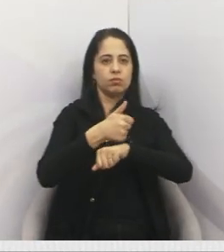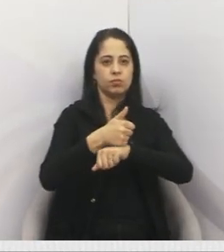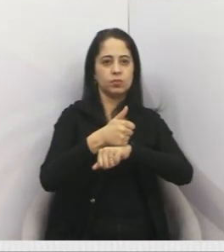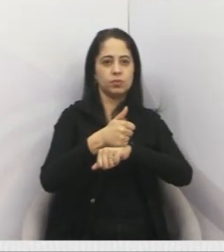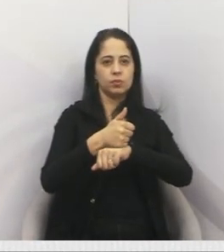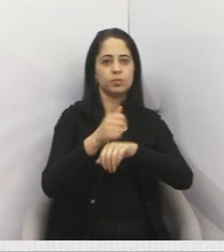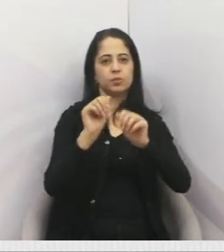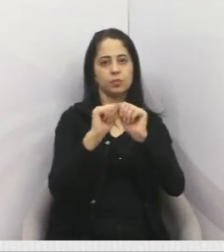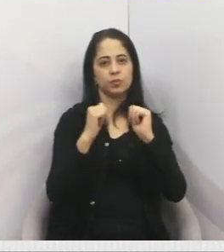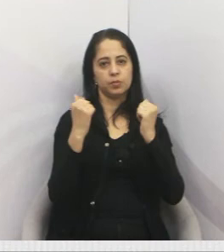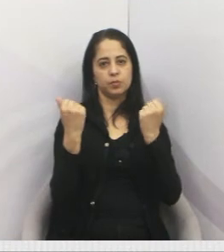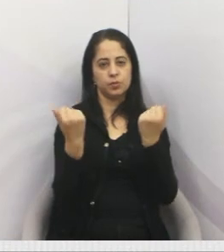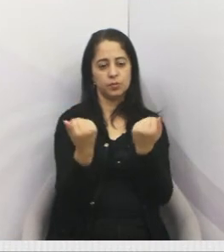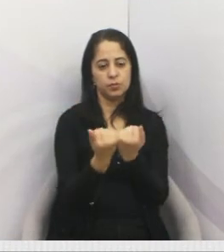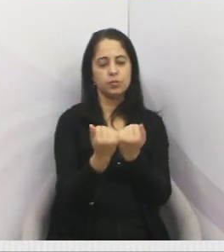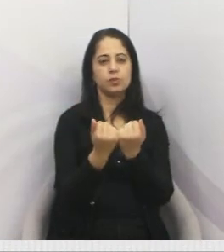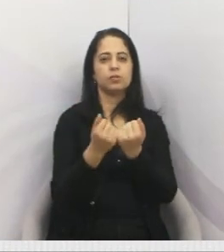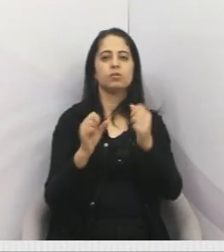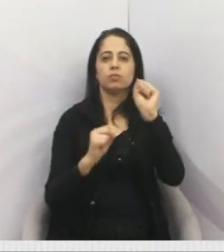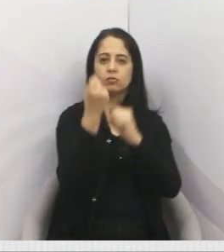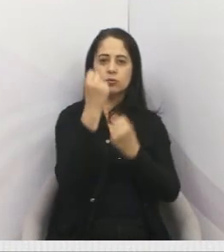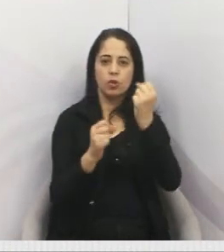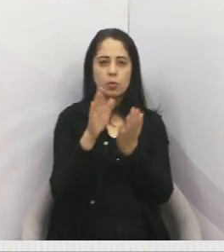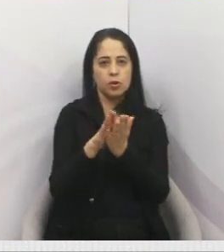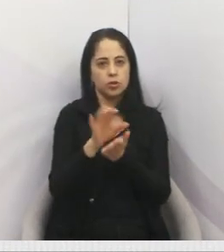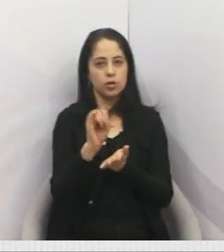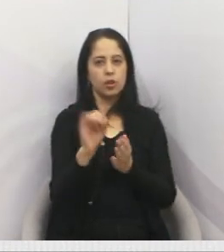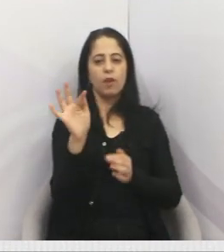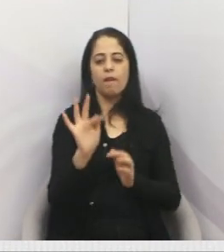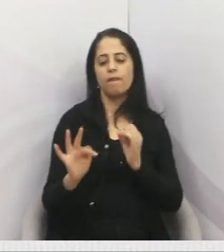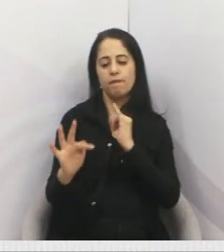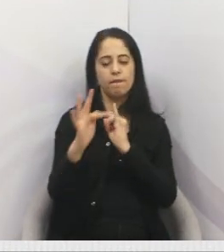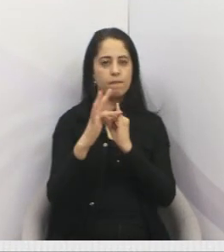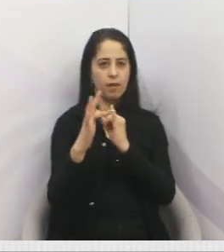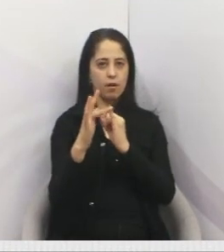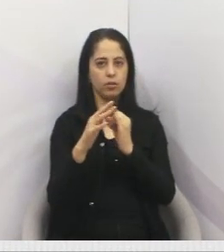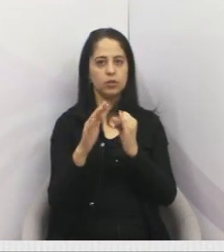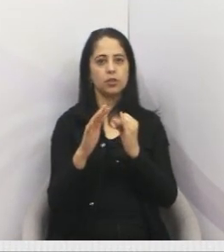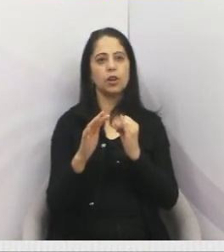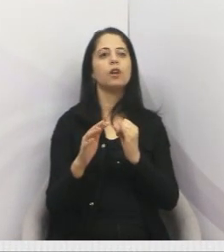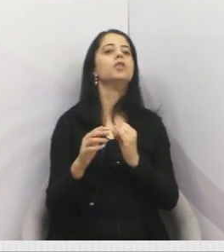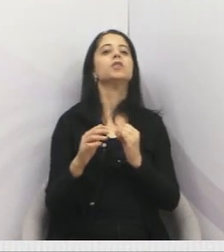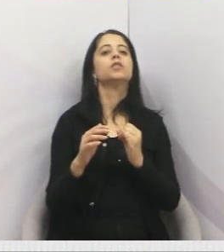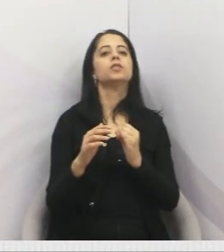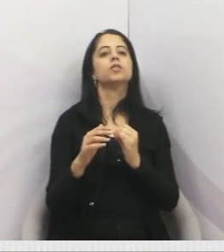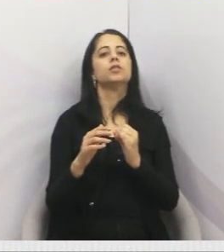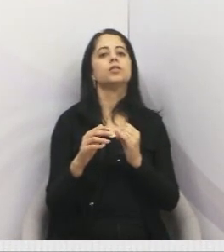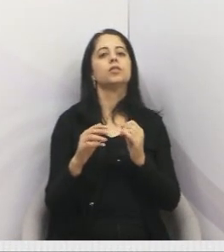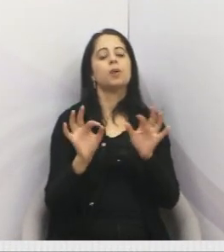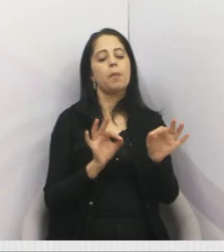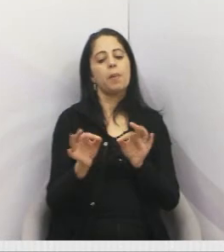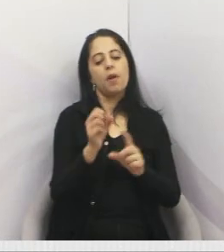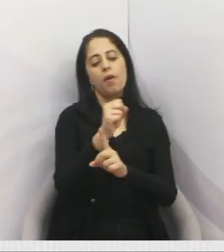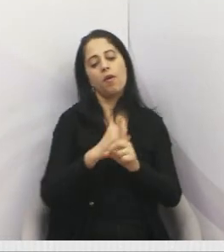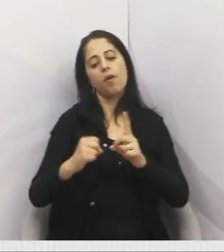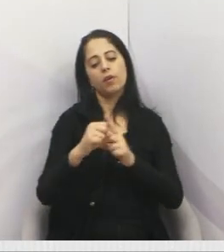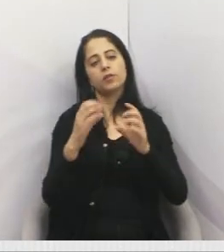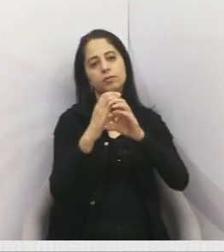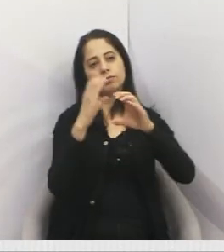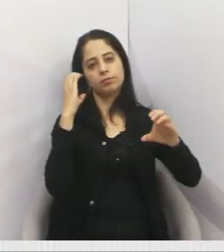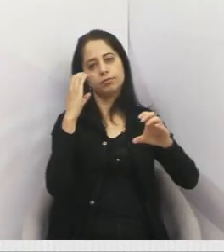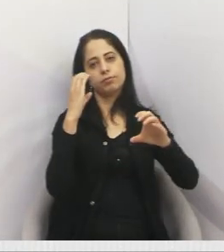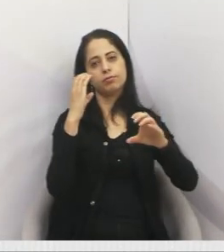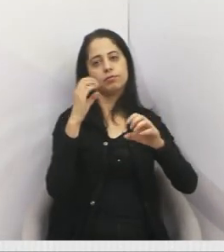Associação Comercial e Industrial de Jacareí, entidades acadêmicas, Instituto Federal, Organização da Sociedade Civil, Associação dos Engenheiros e